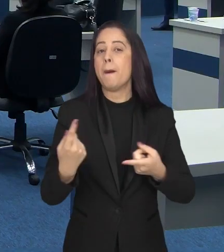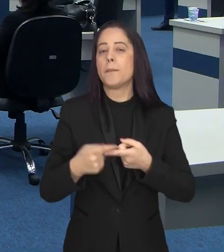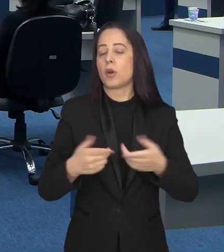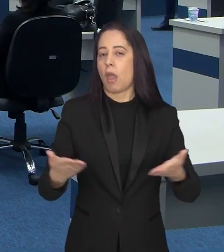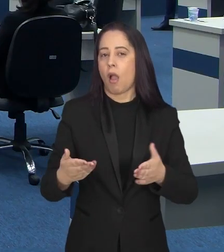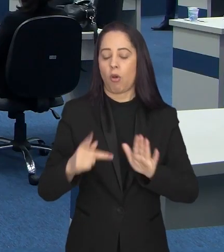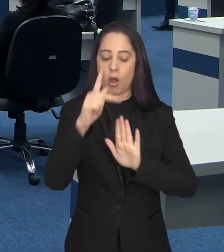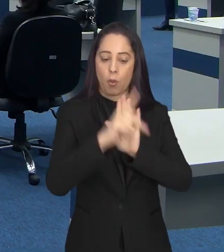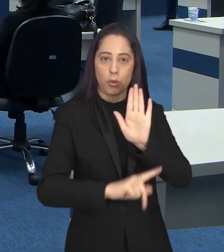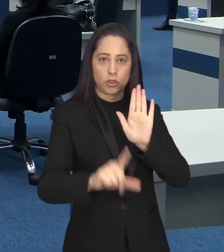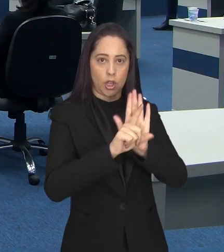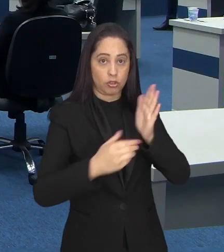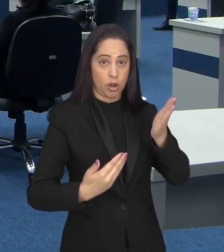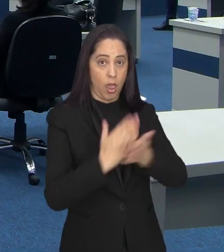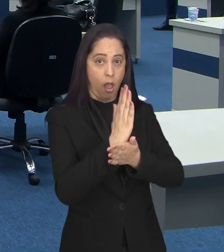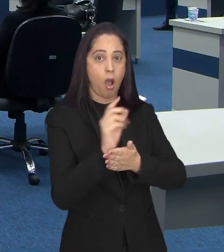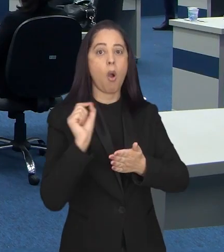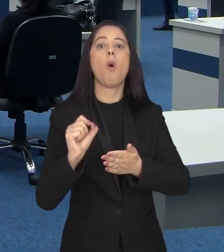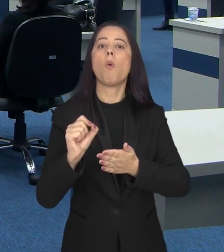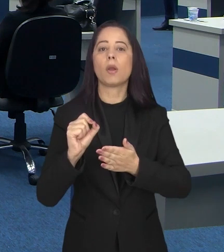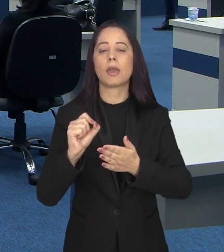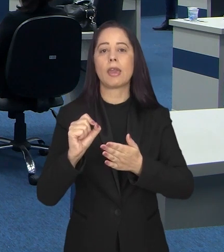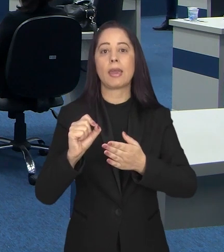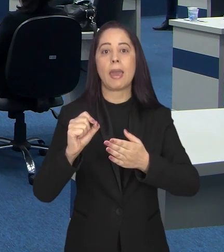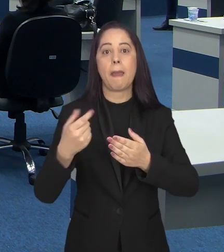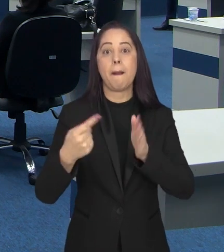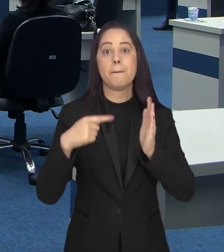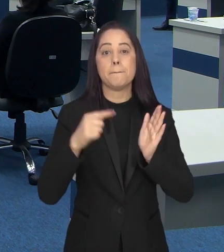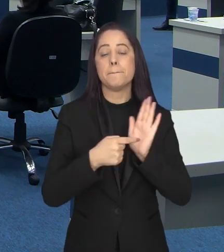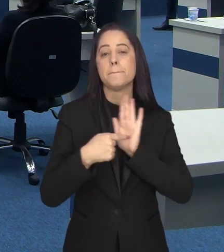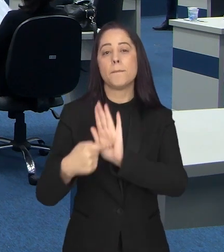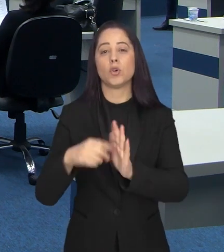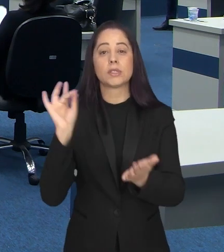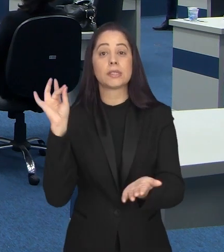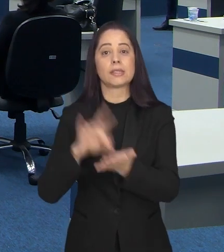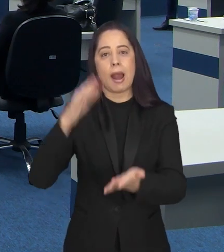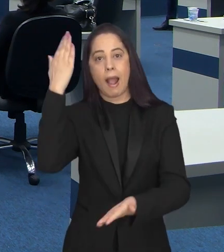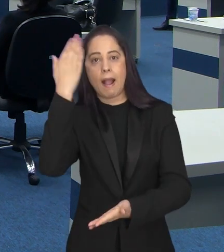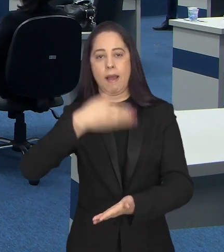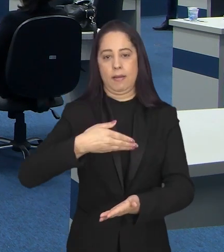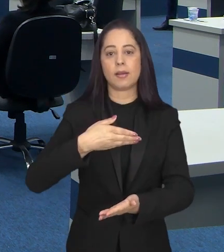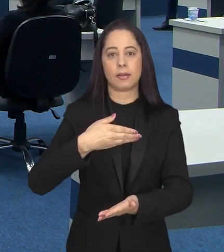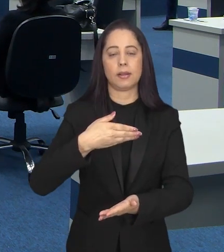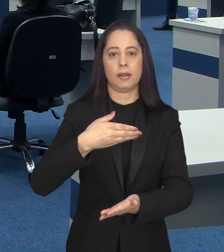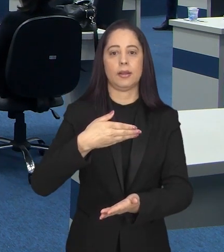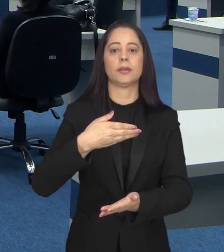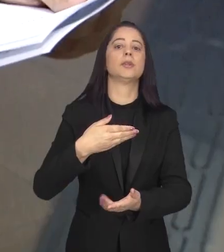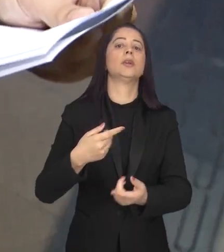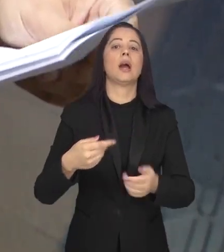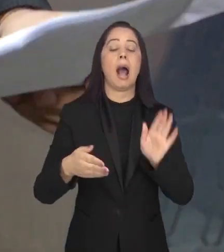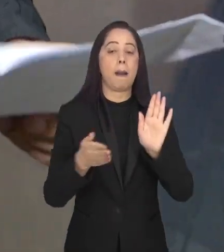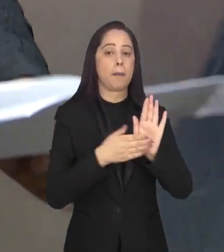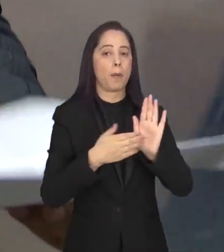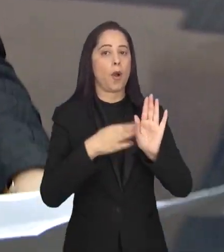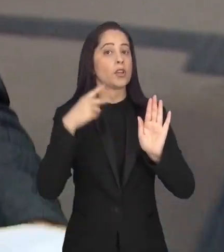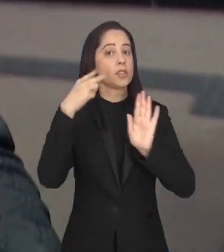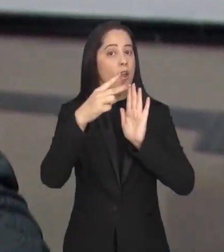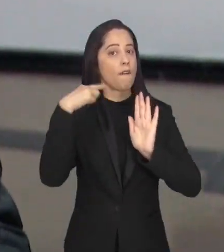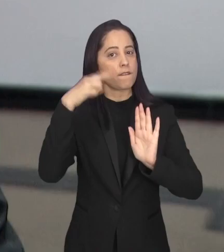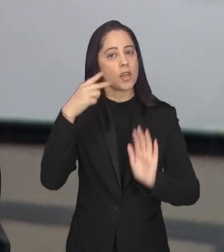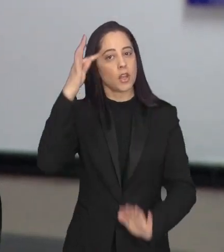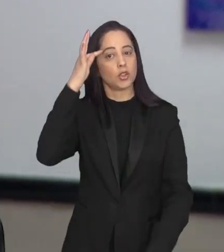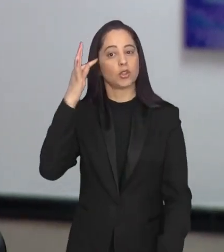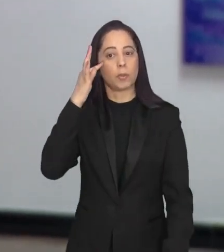Câmara aprovou o projeto de lei que institui uma política de transparência nas obras públicas municipais. A proposta de autoria do vereador